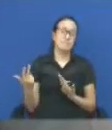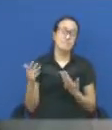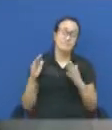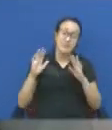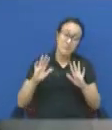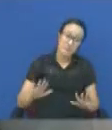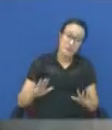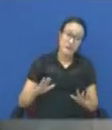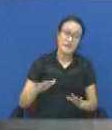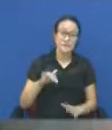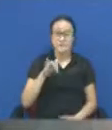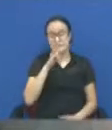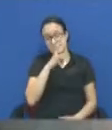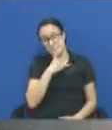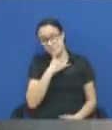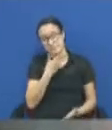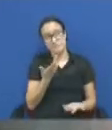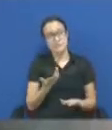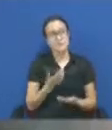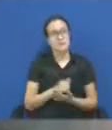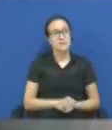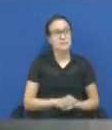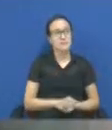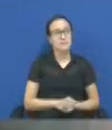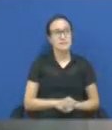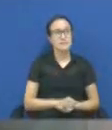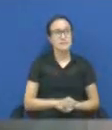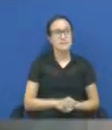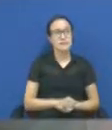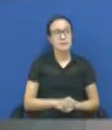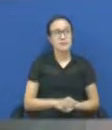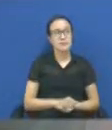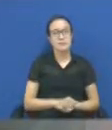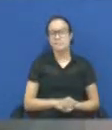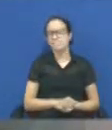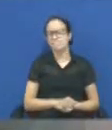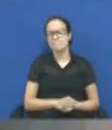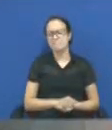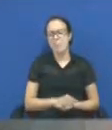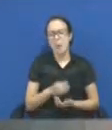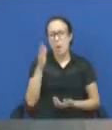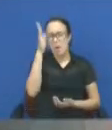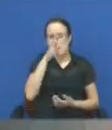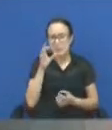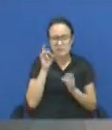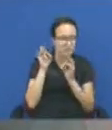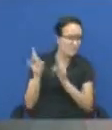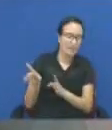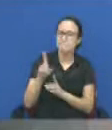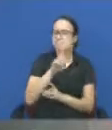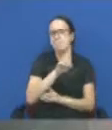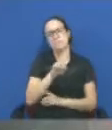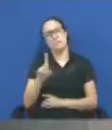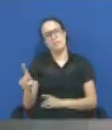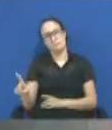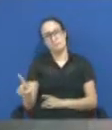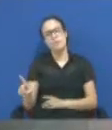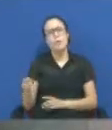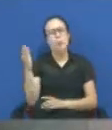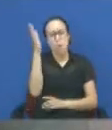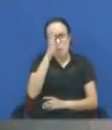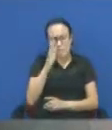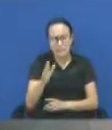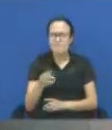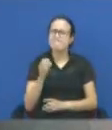Mas, como diz a frase dele, não desistamos do Brasil. O Brasil tem jeito, sim, e eu